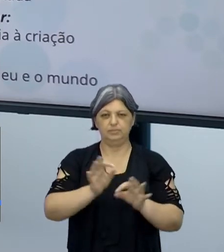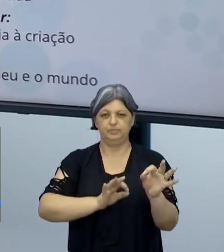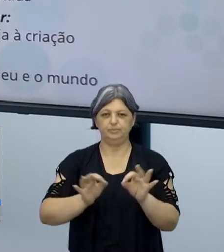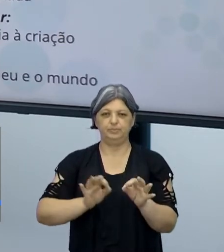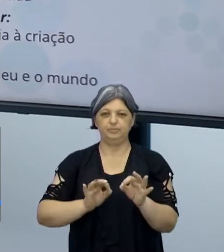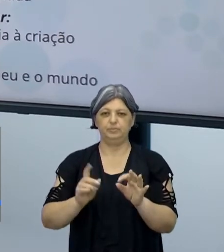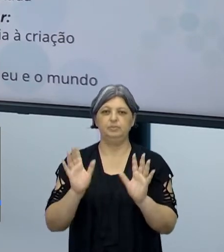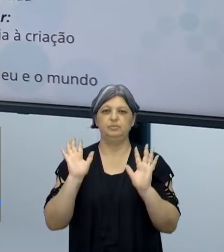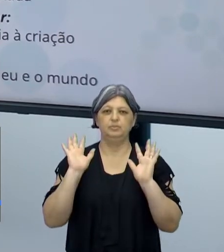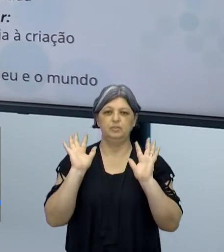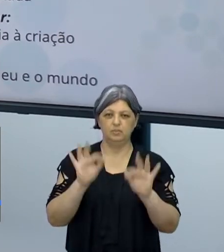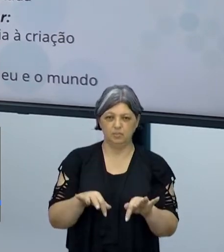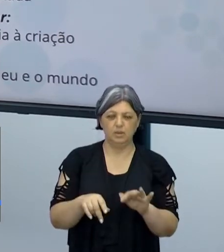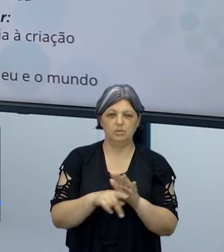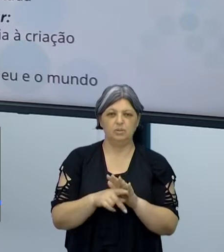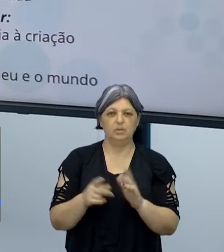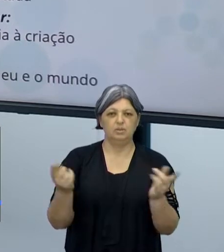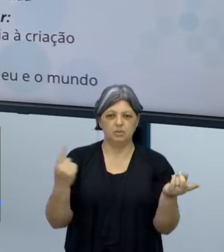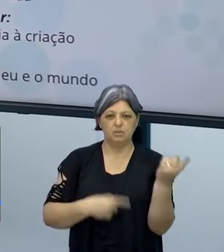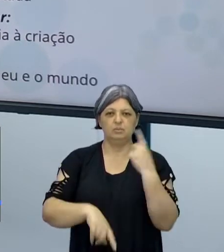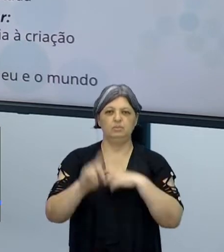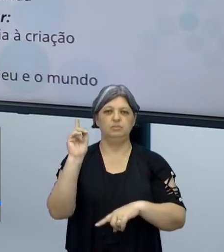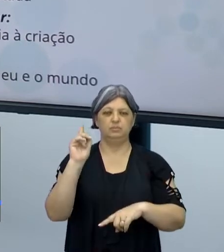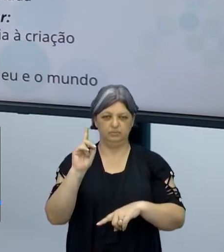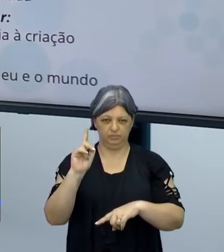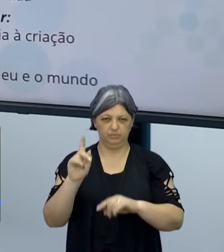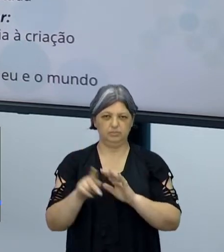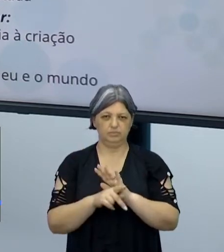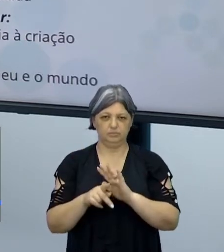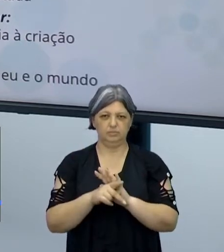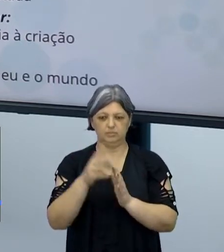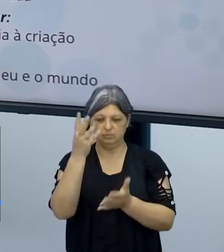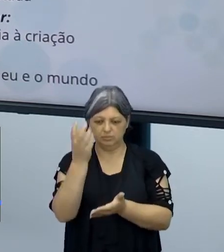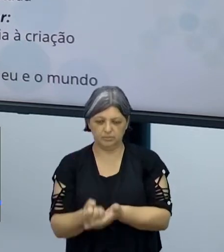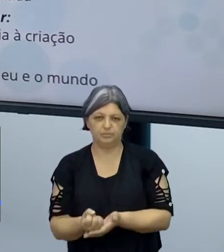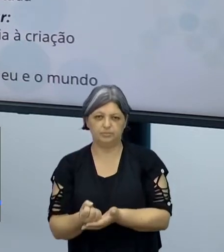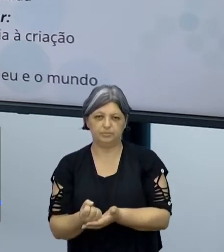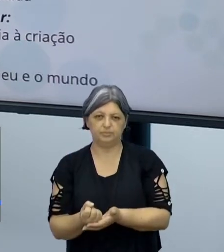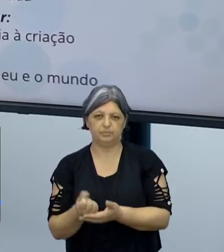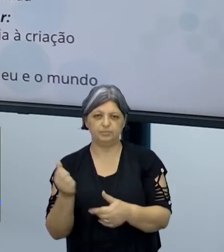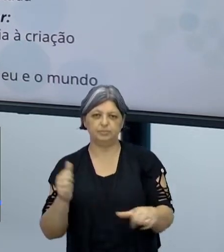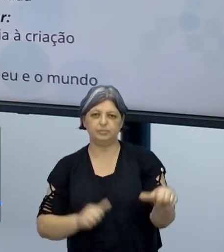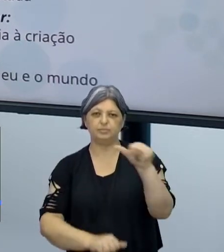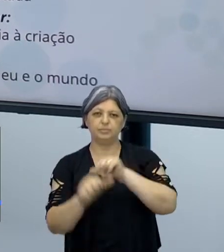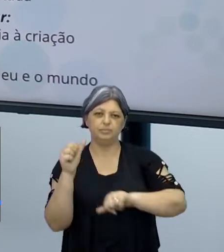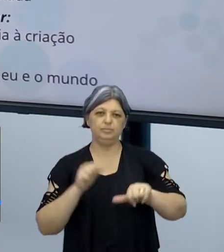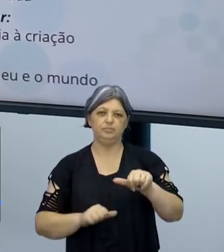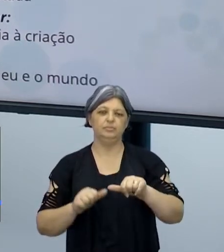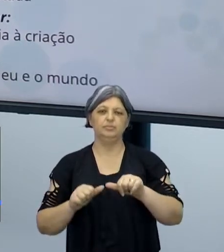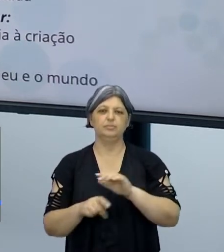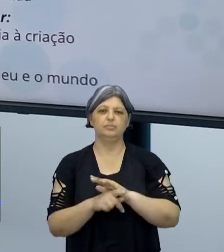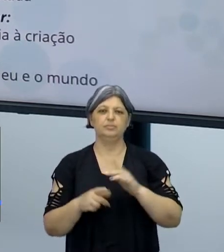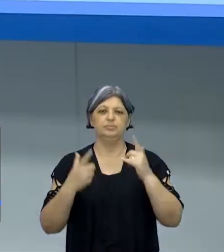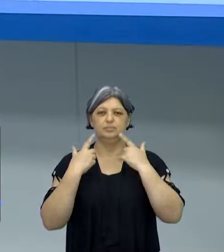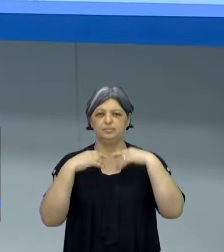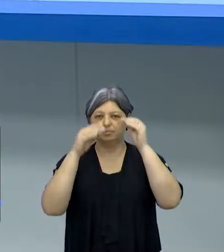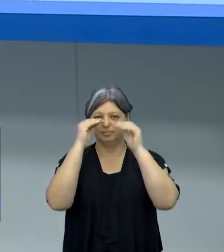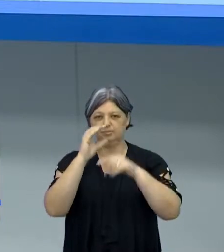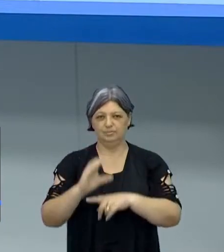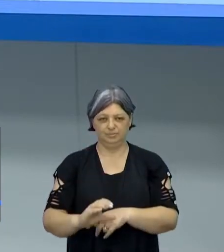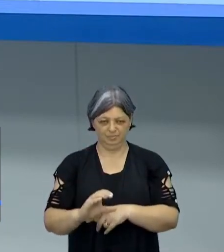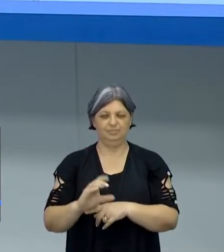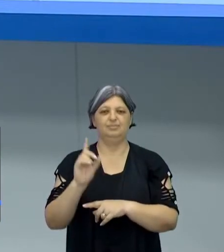quando a gente dá o upgrade lá, o upload, né, para ir para a placa, ele transforma tudo aquilo em linguagem C. E passa para o